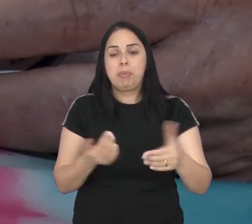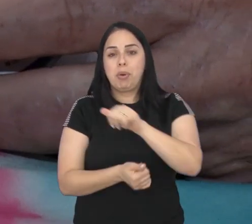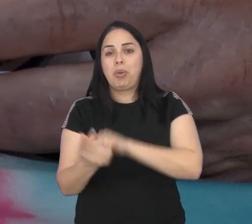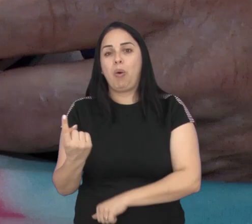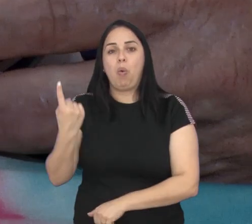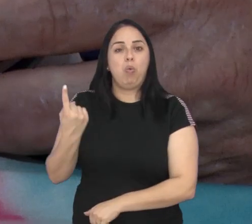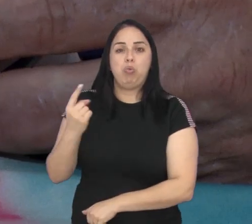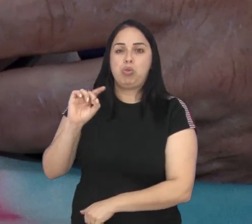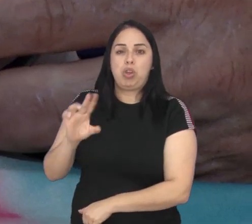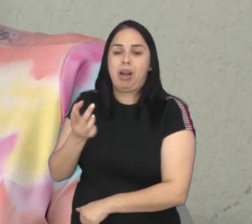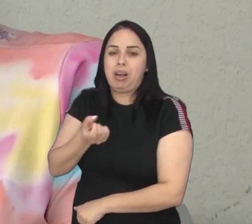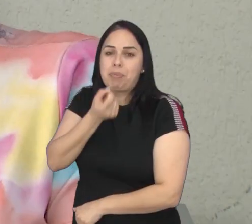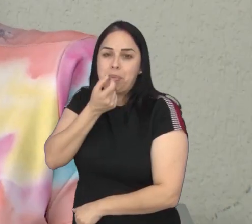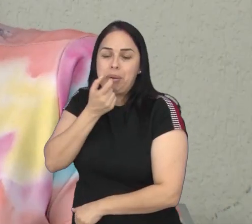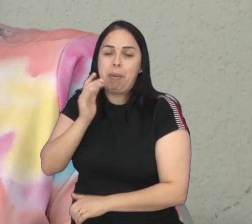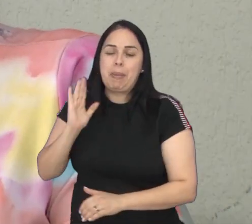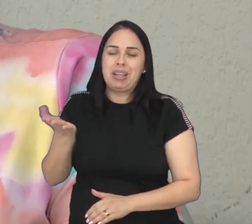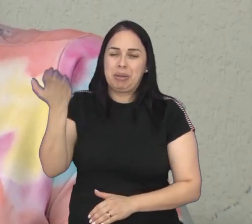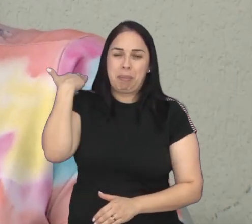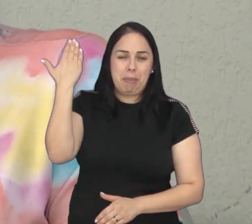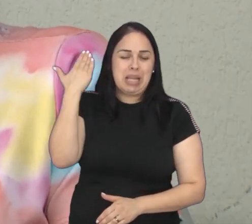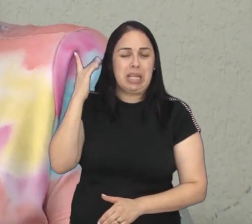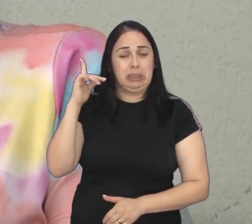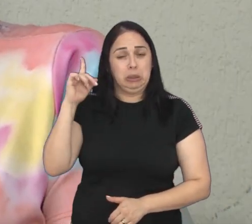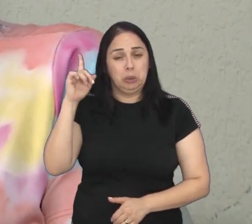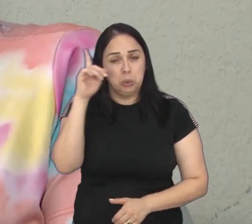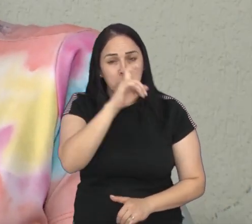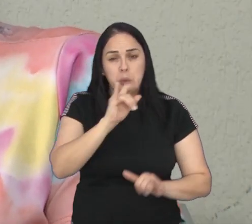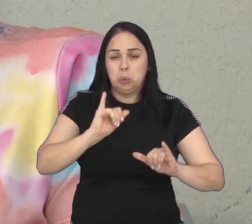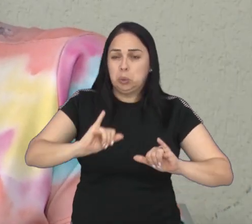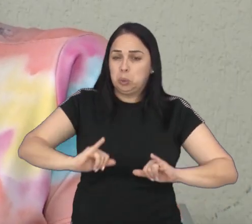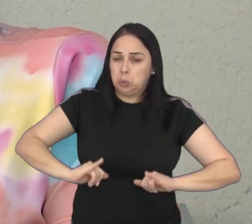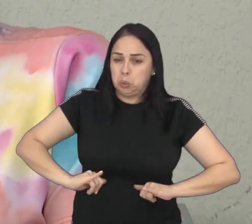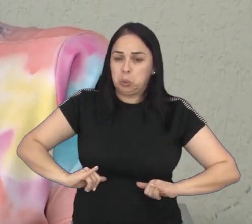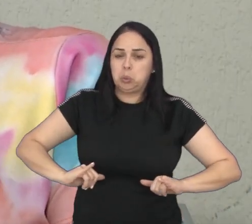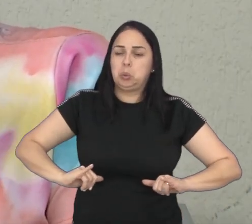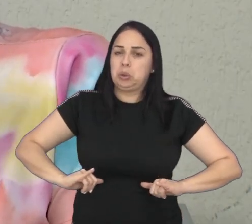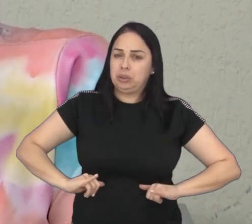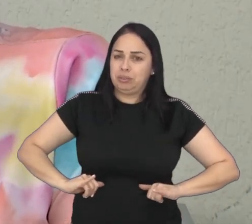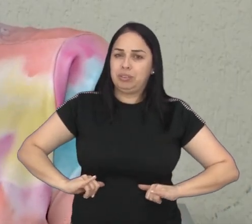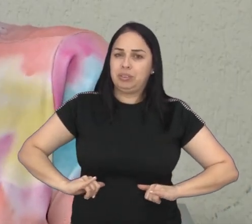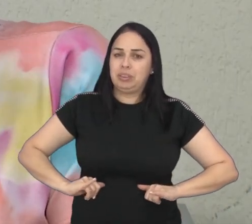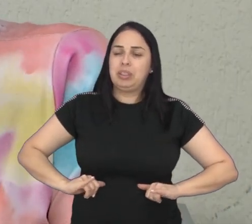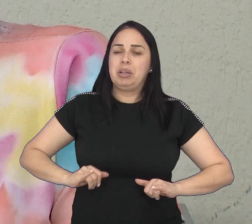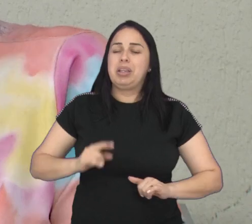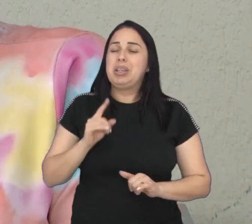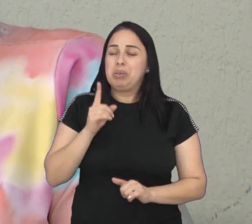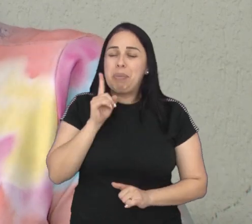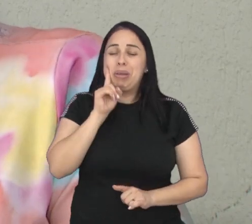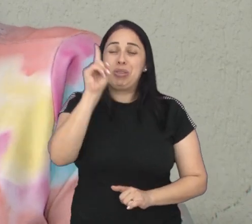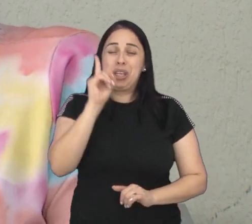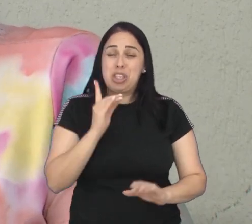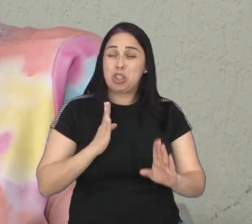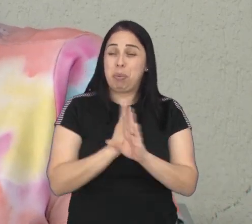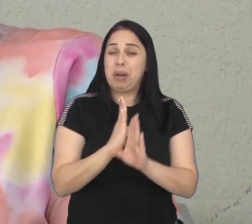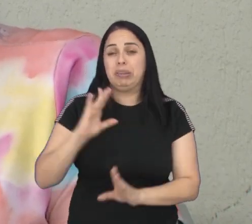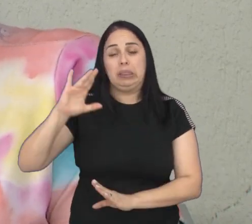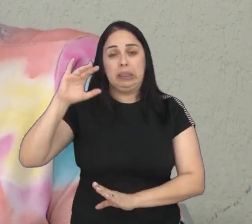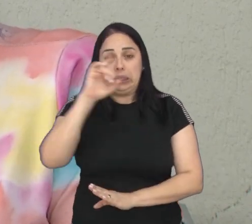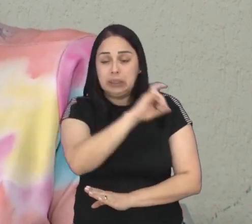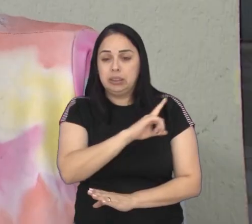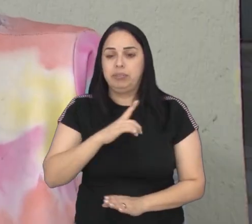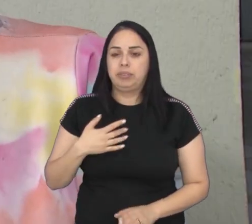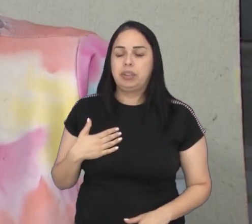toma apenas 1, mas não se esquece daquele período difícil e do fatídico dia da